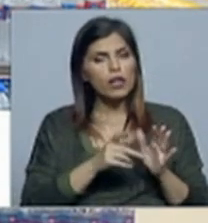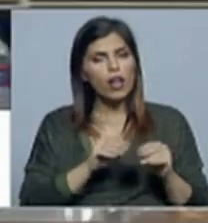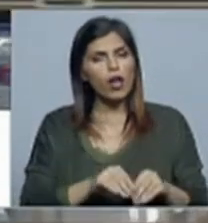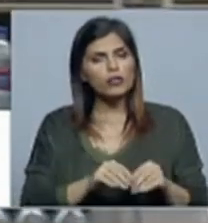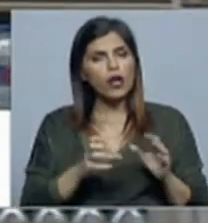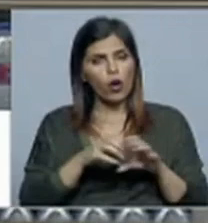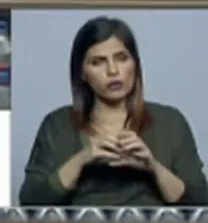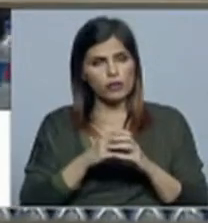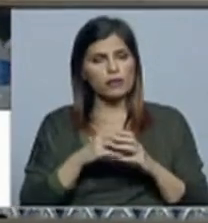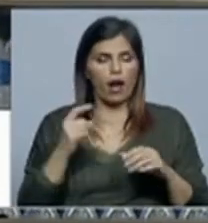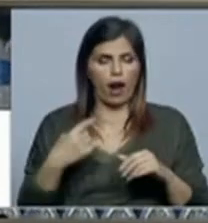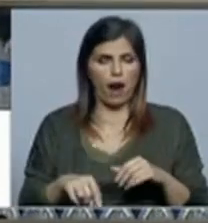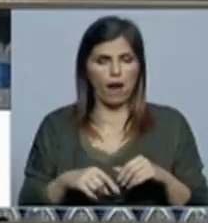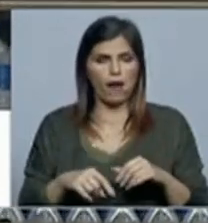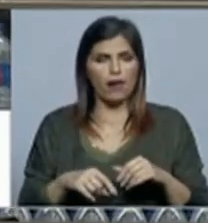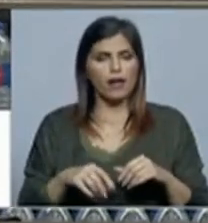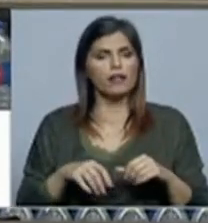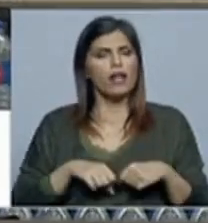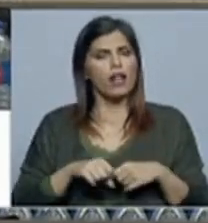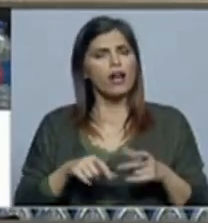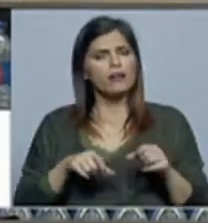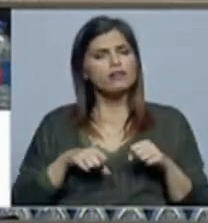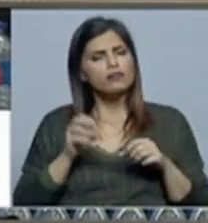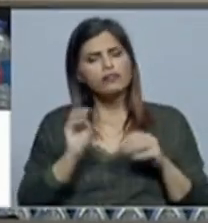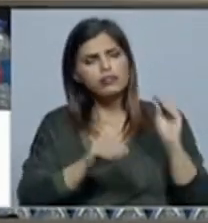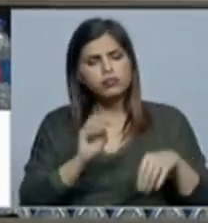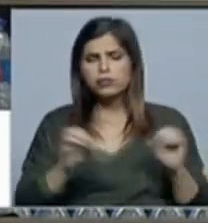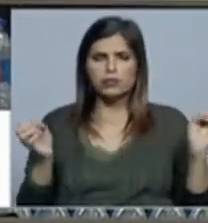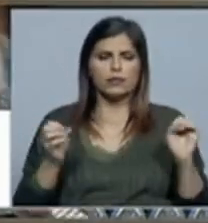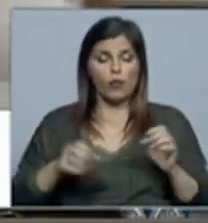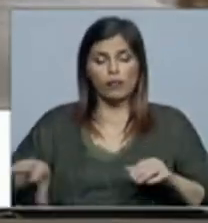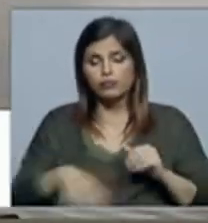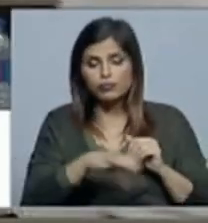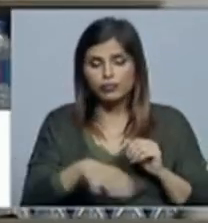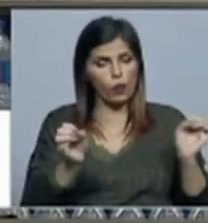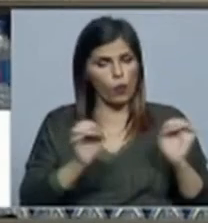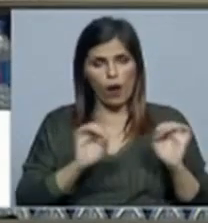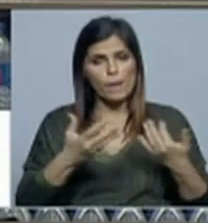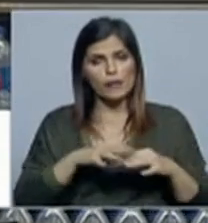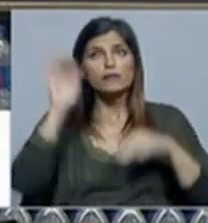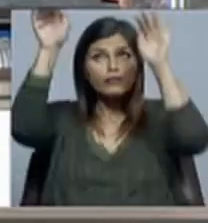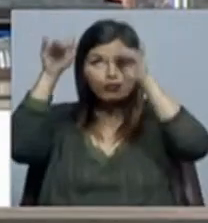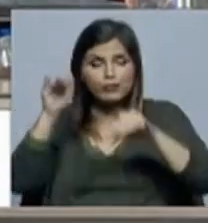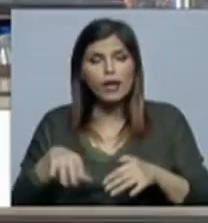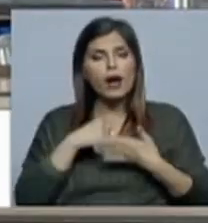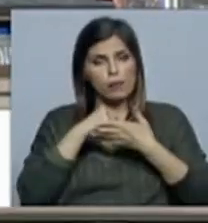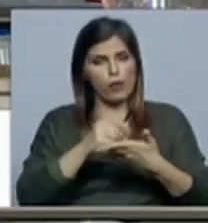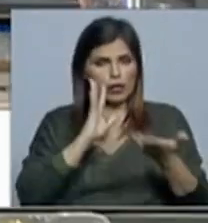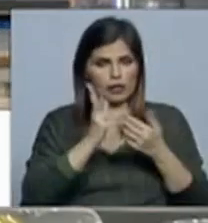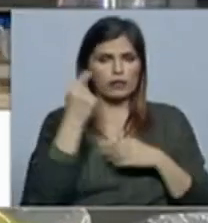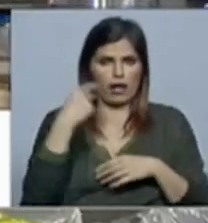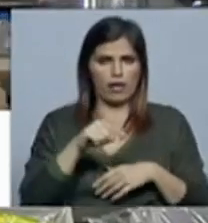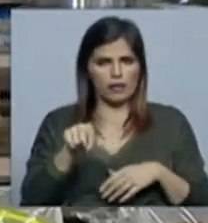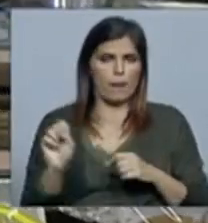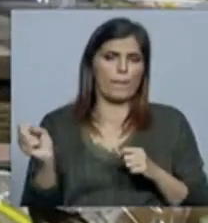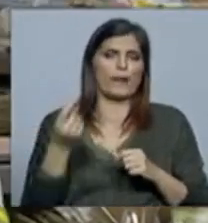Continente existentes. A loja não tem caixas, mas emprega repositores e há funcionários para dar apoio aos clientes. Esta é claramente a